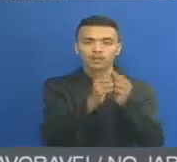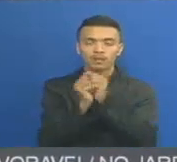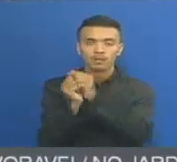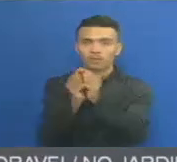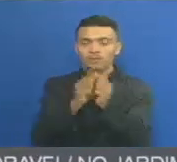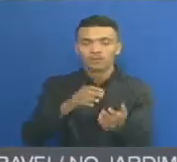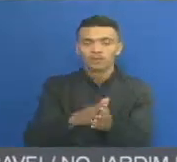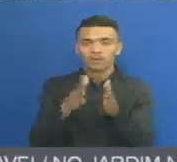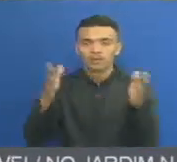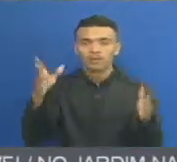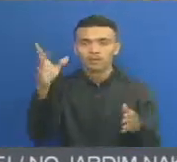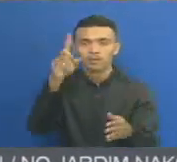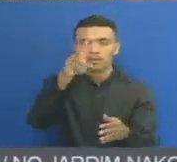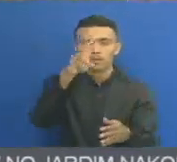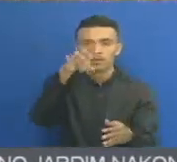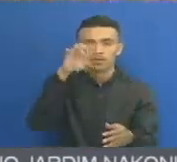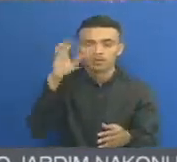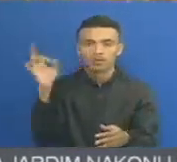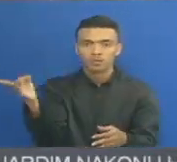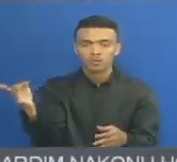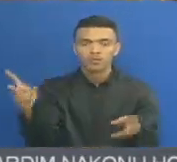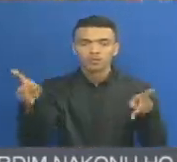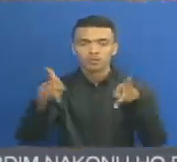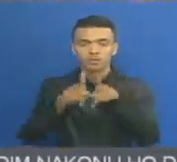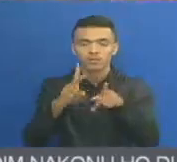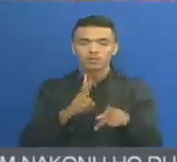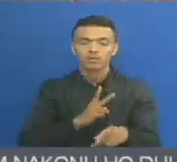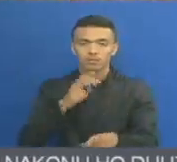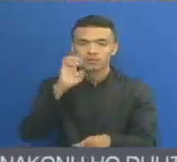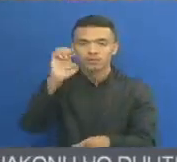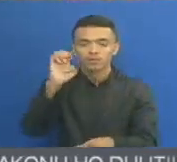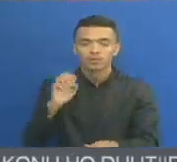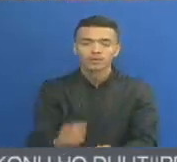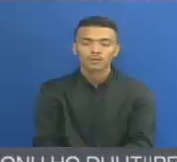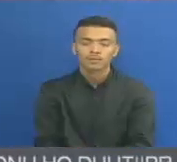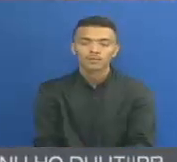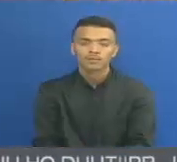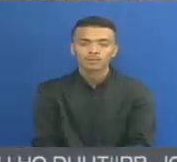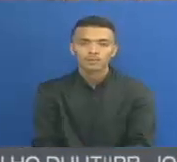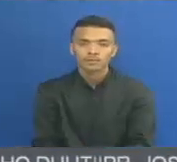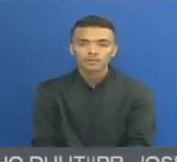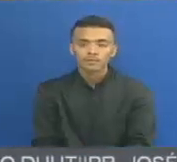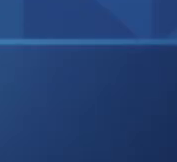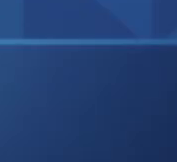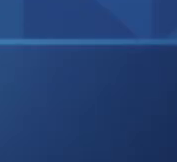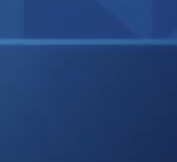hectares atusito walnulo e a posto administrativo Bemassi. O Sibaucau Pedro Almeida, ba RTTeli.